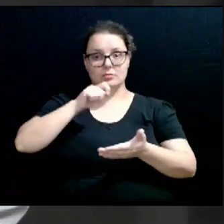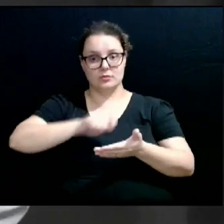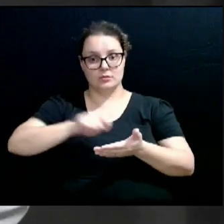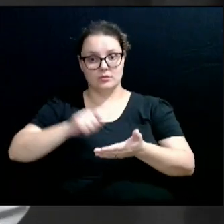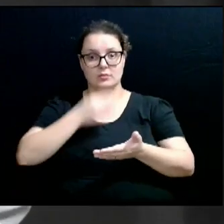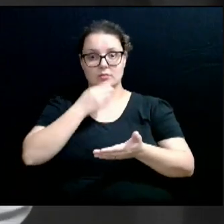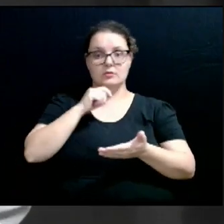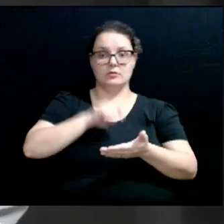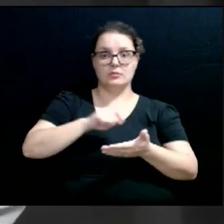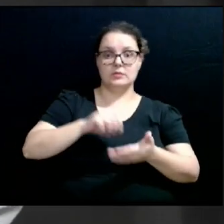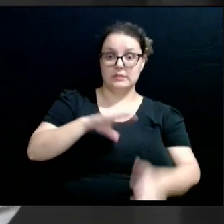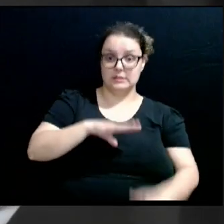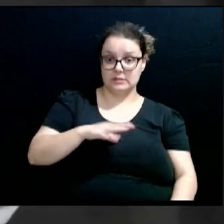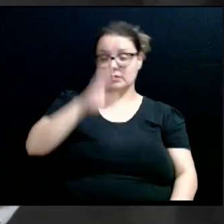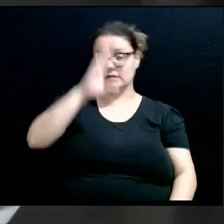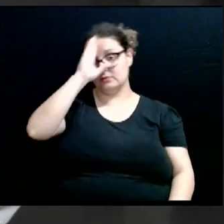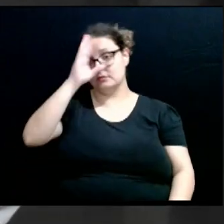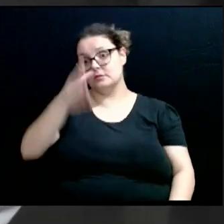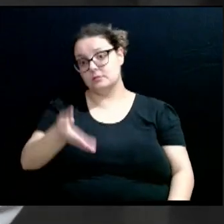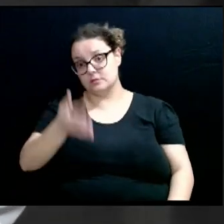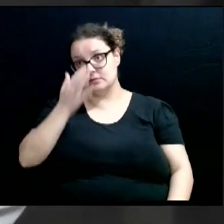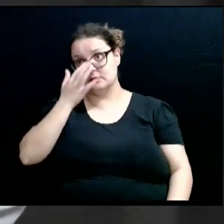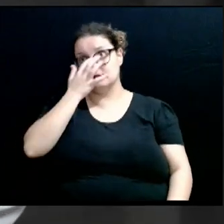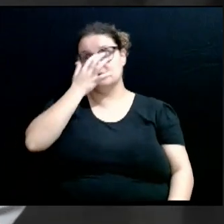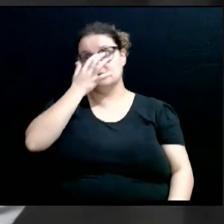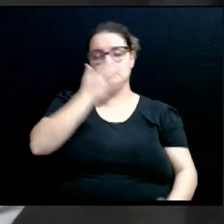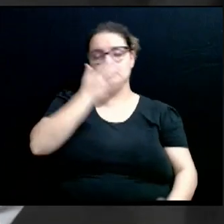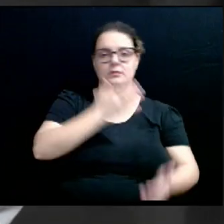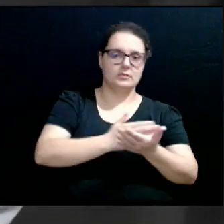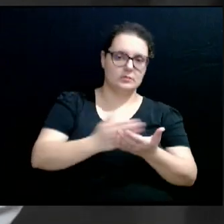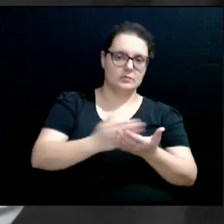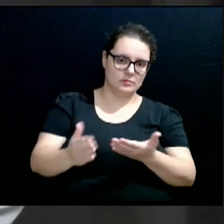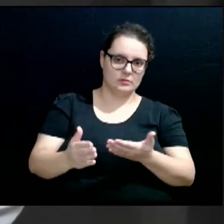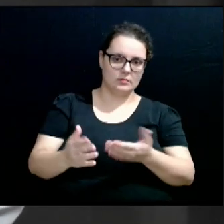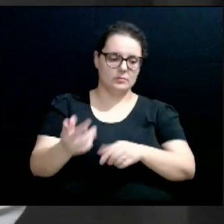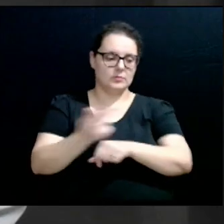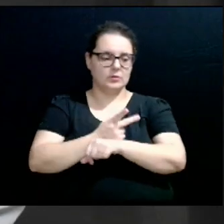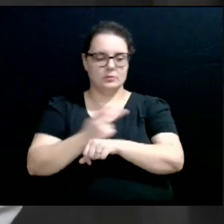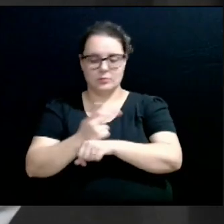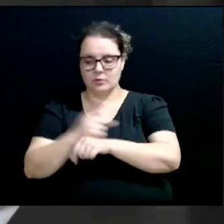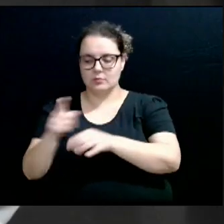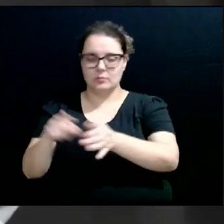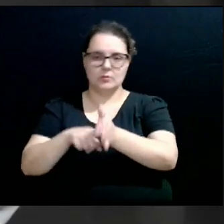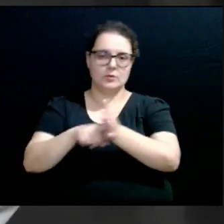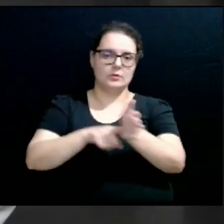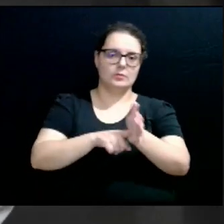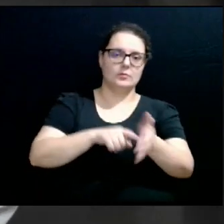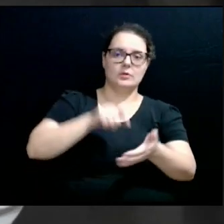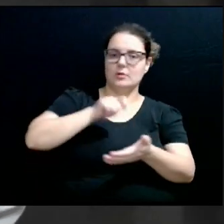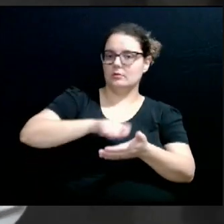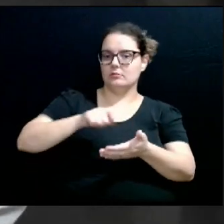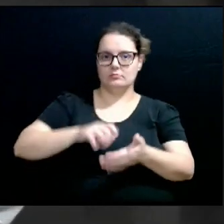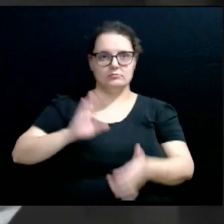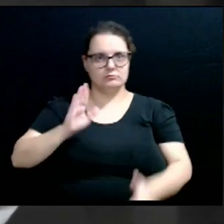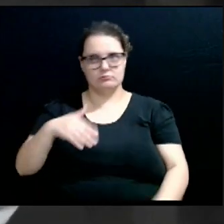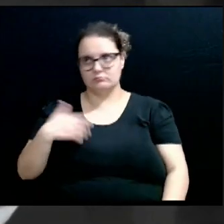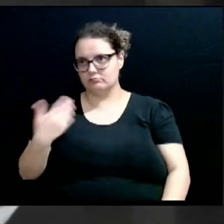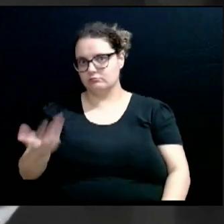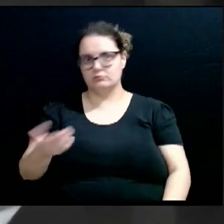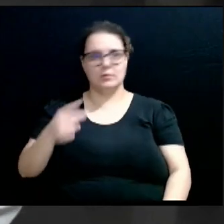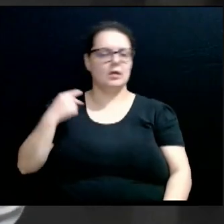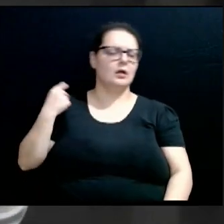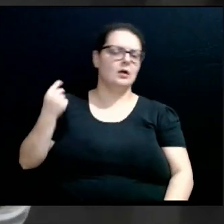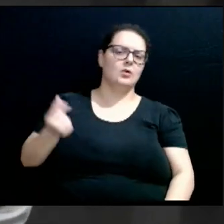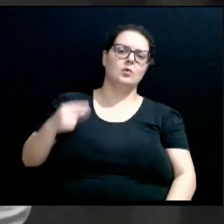né? Então, a gente começou a fazer busca, e aí trouxe autores que já tem anos de caminhada,